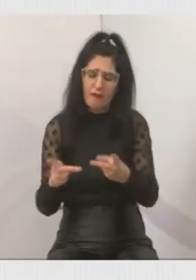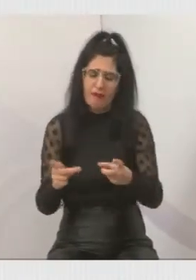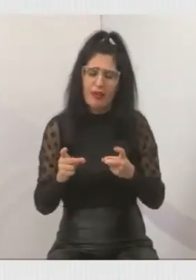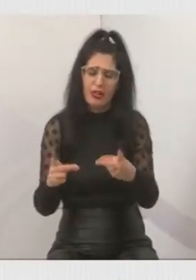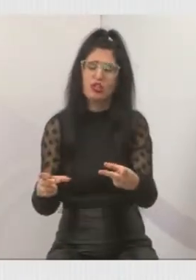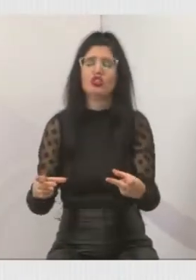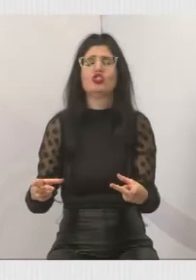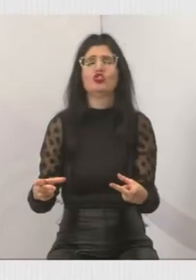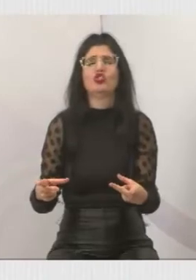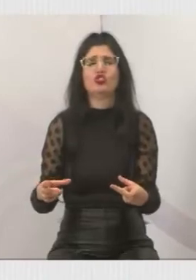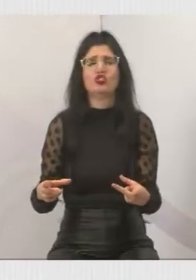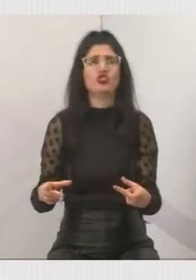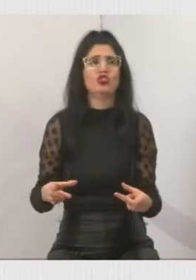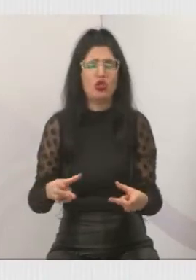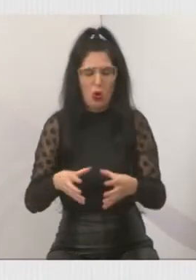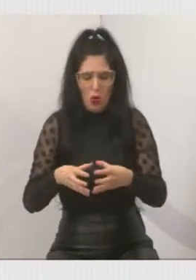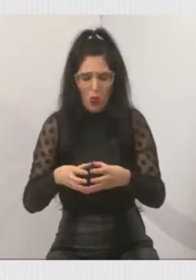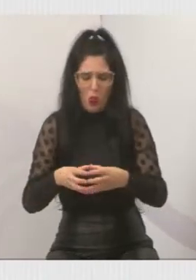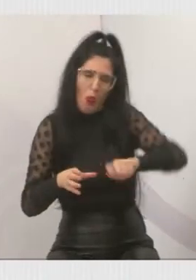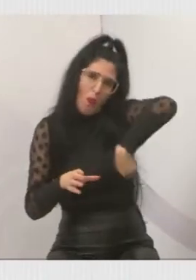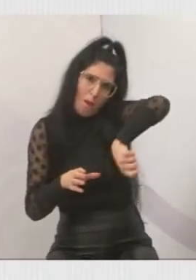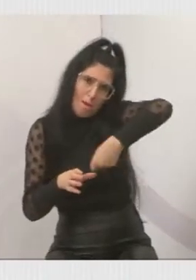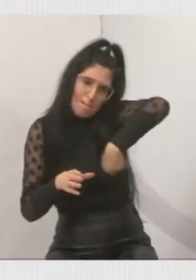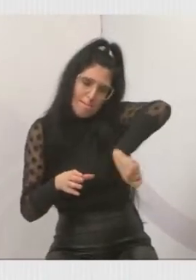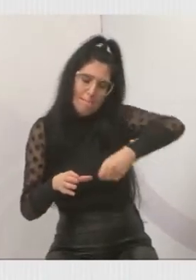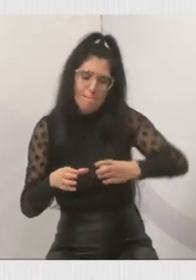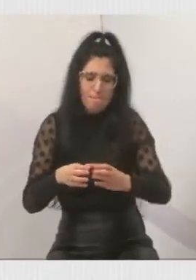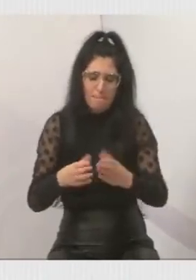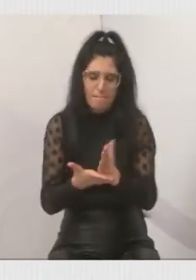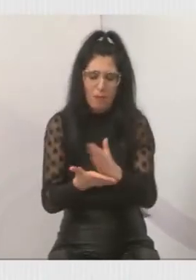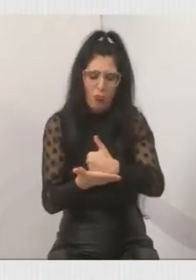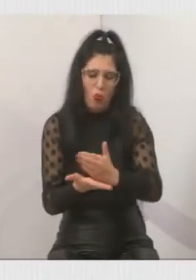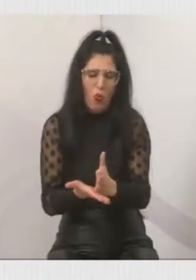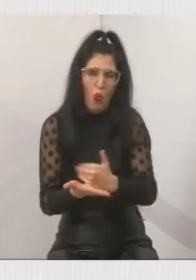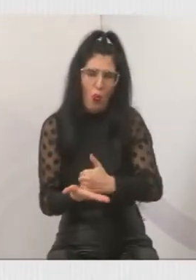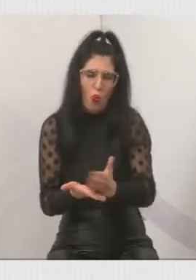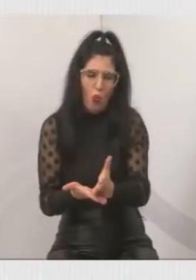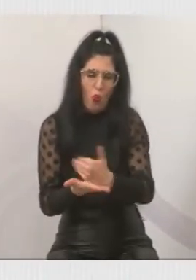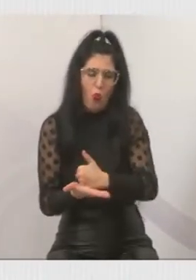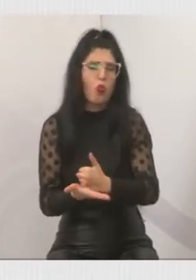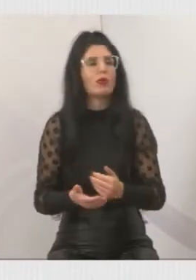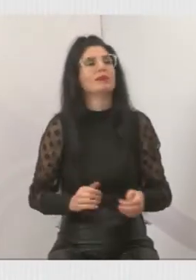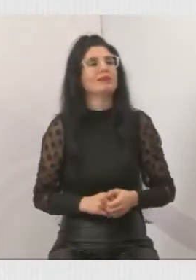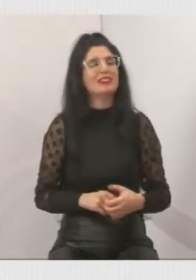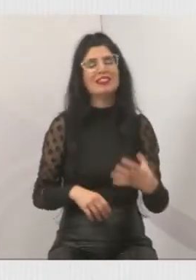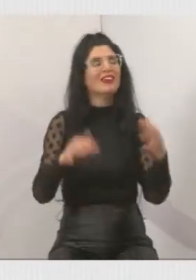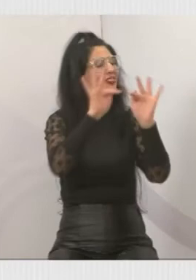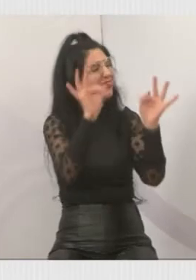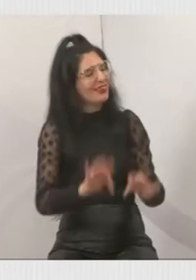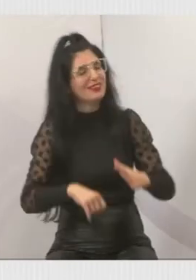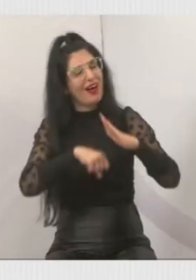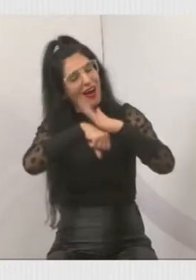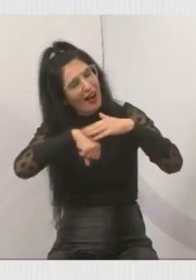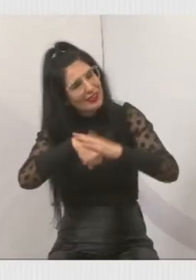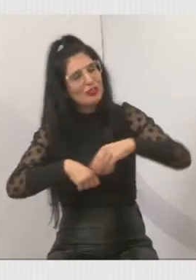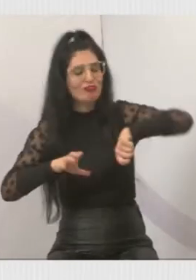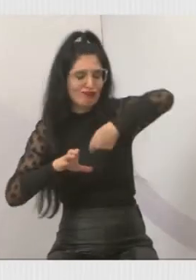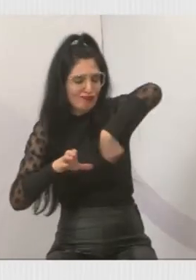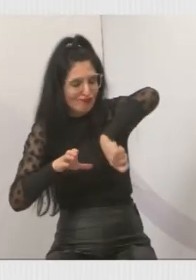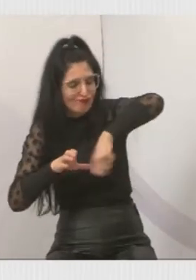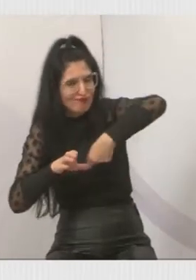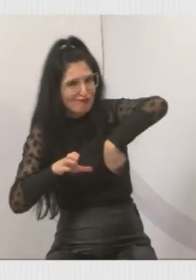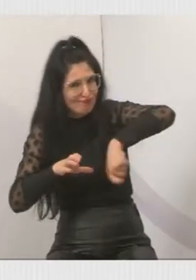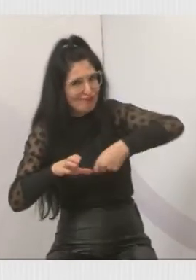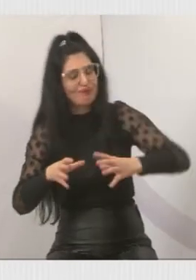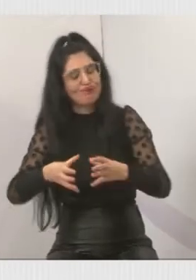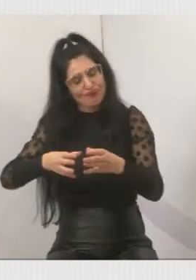eu vejo que as pessoas ficam muito felizes em receber um bolo com todo carinho, que eu coloco muito amor fazendo esses bolos,